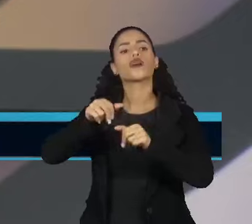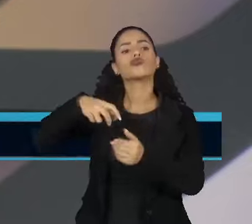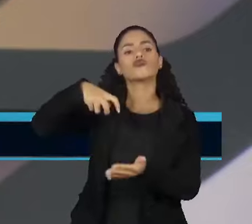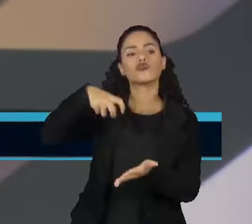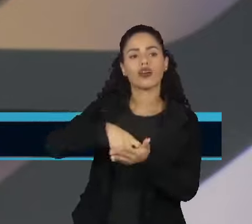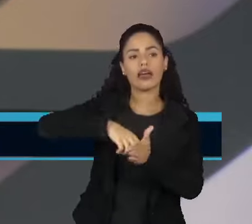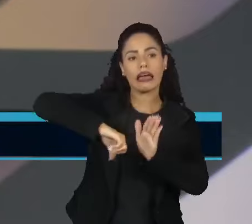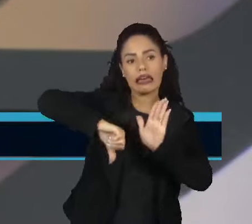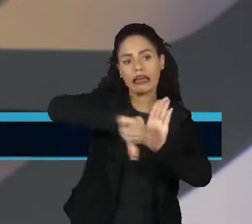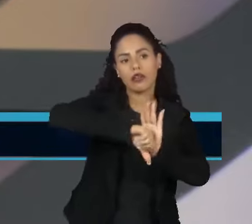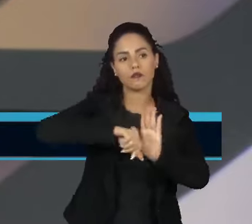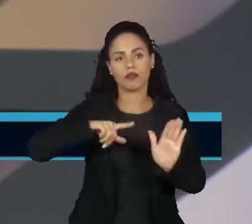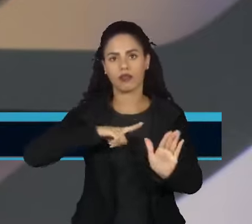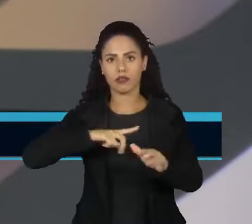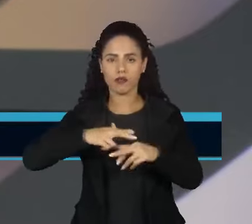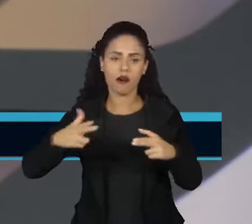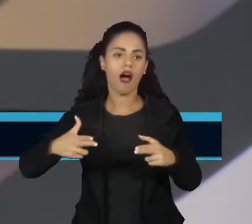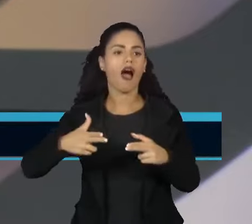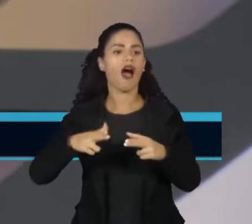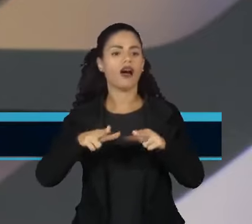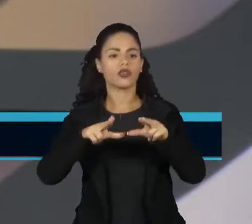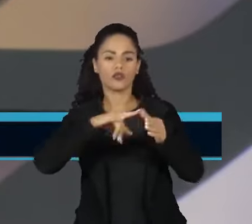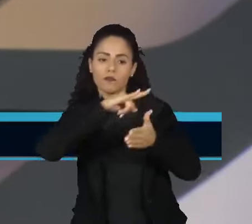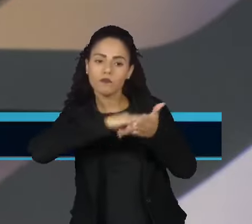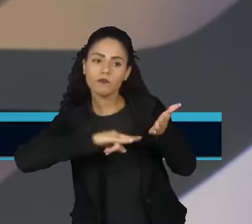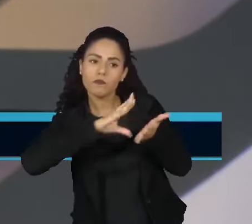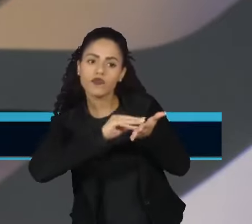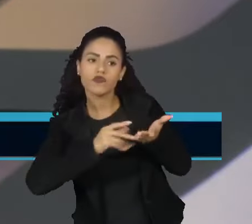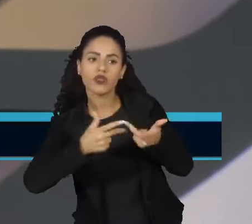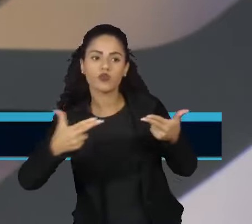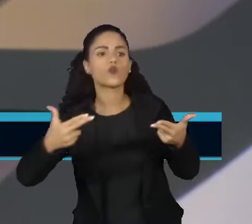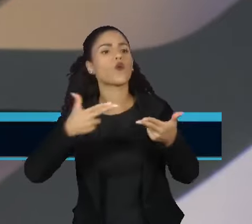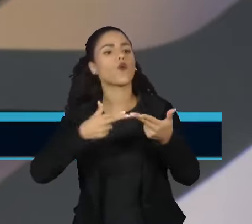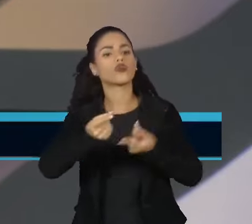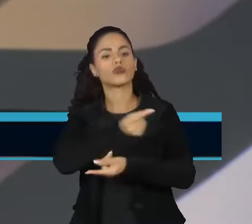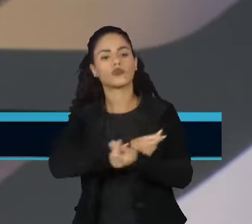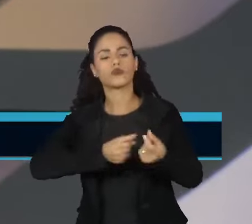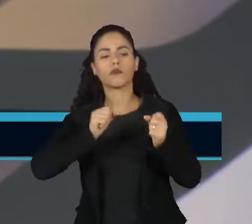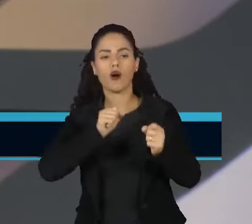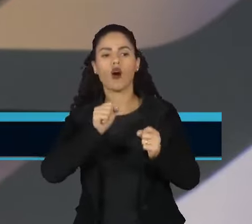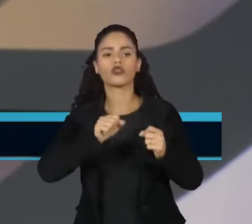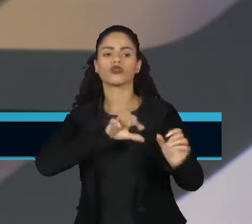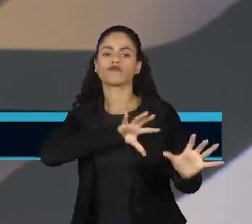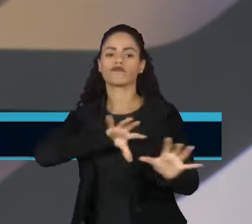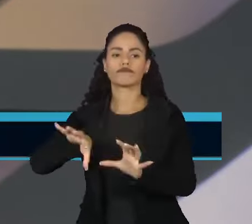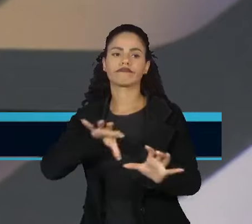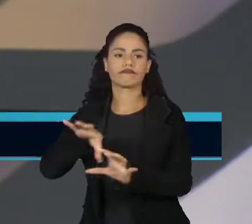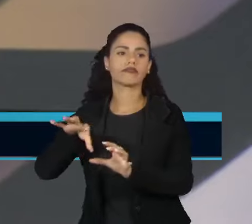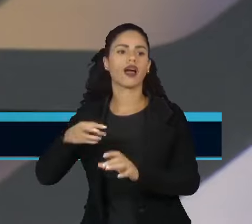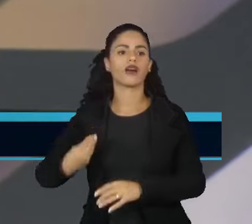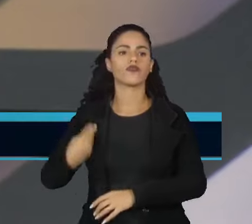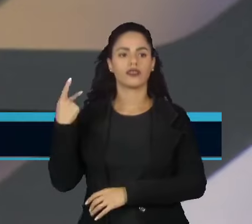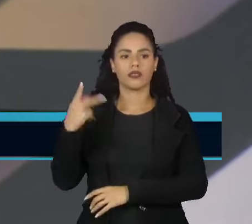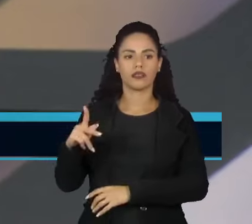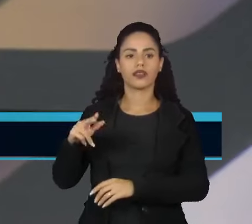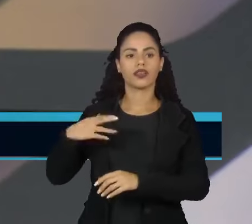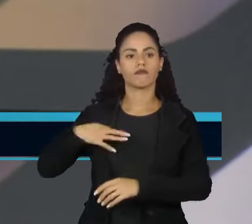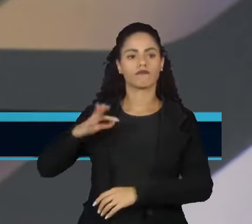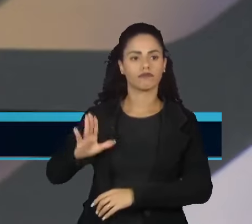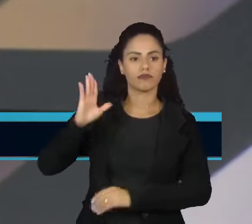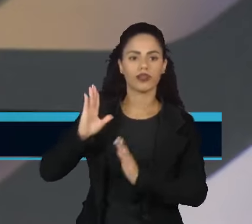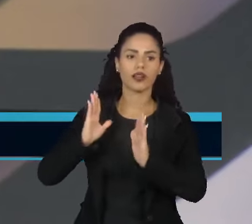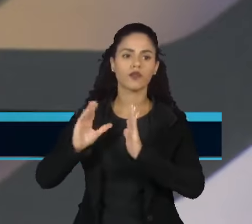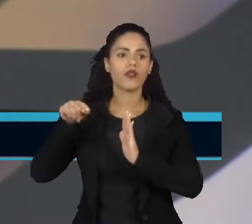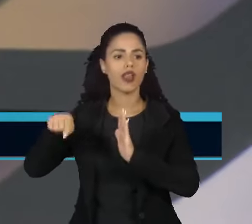bem comuns, né, como uma fraude fiscal, talvez isso afete, sim, a sua possibilidade política